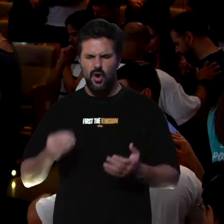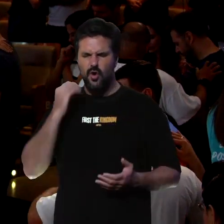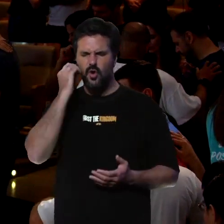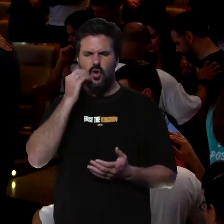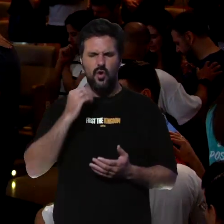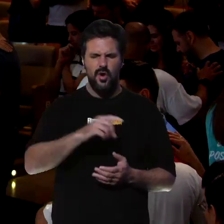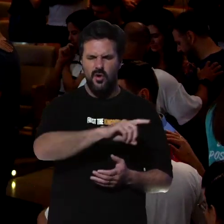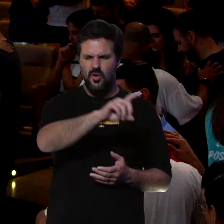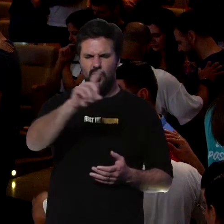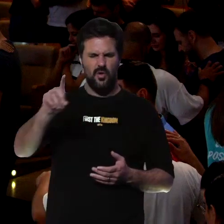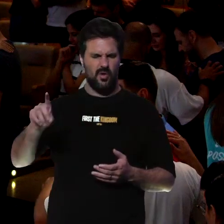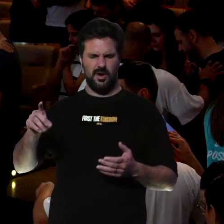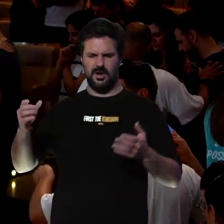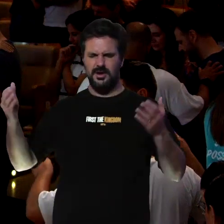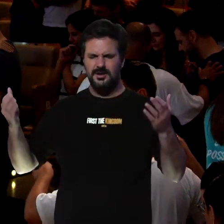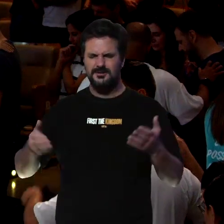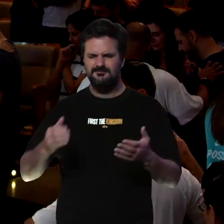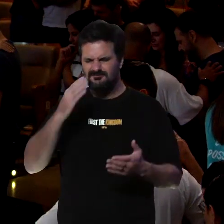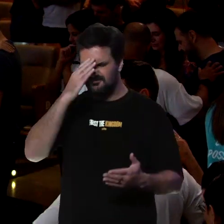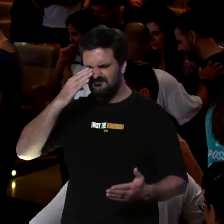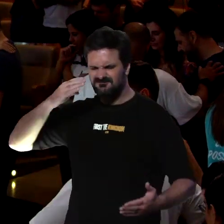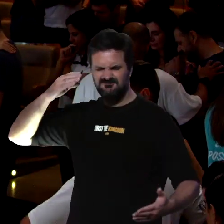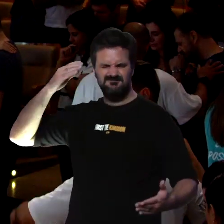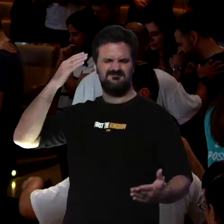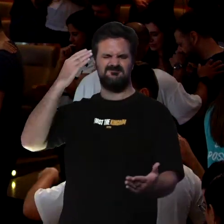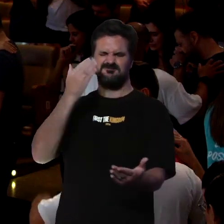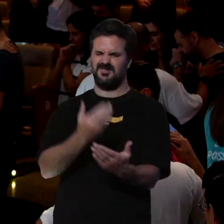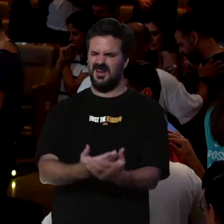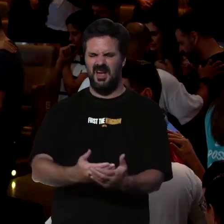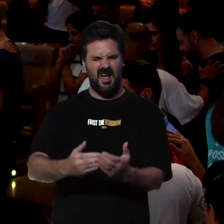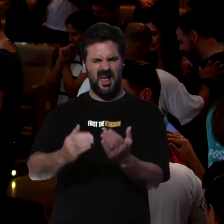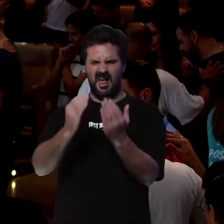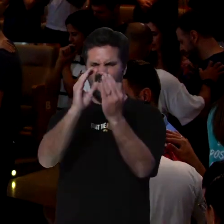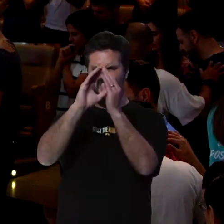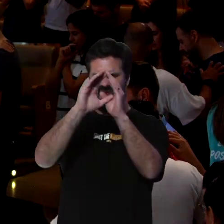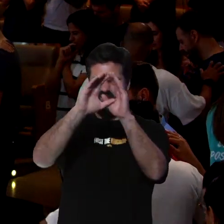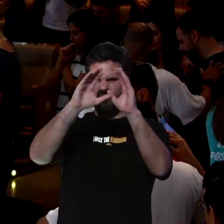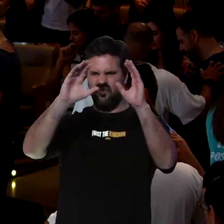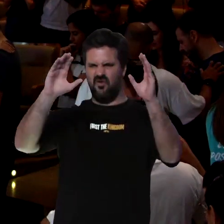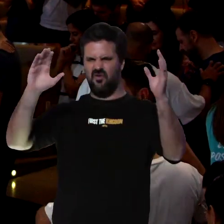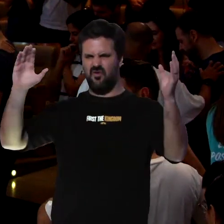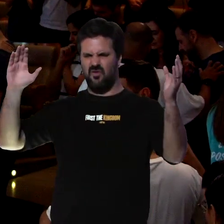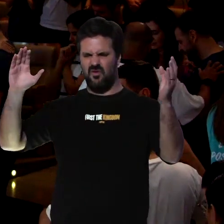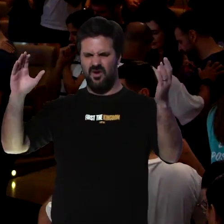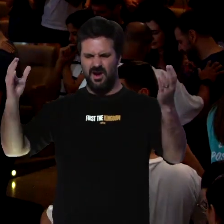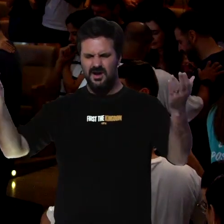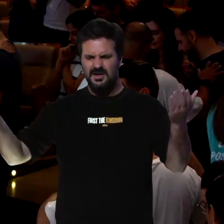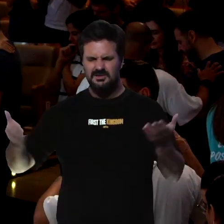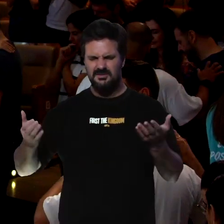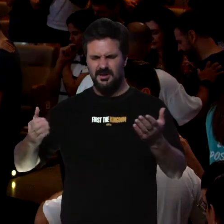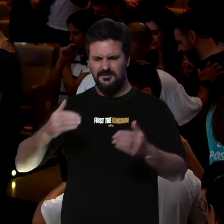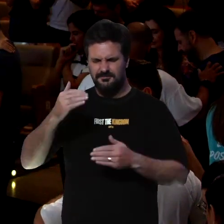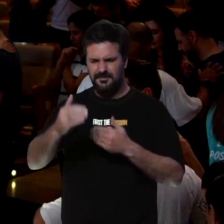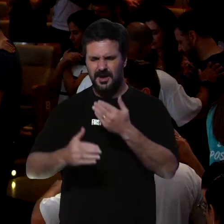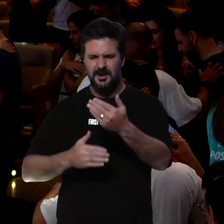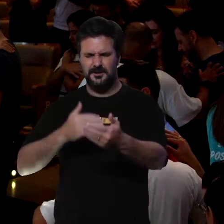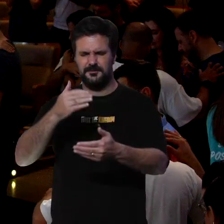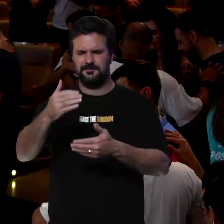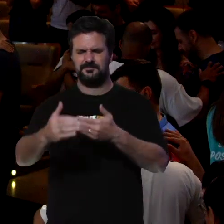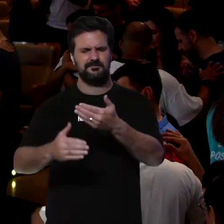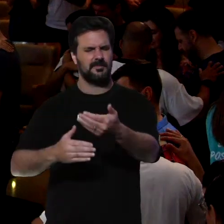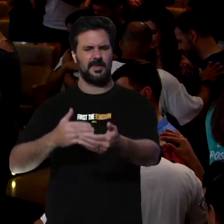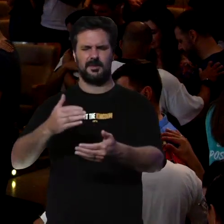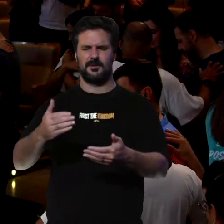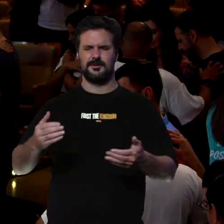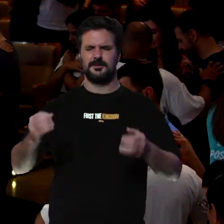por Ti, Pai. Cremos, Deus, que estamos vivendo uma grande janela de oportunidade e queremos ver o Teu reino avançar cada vez mais. Deus,